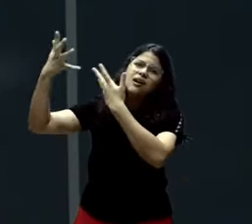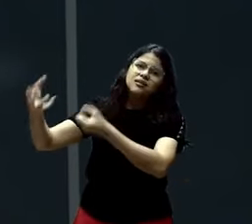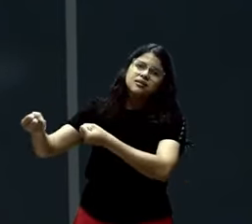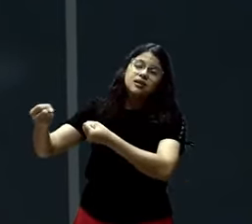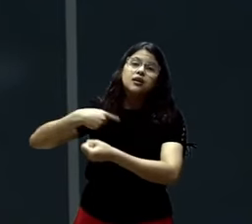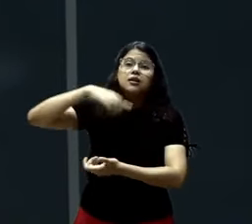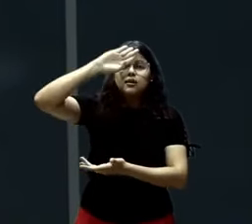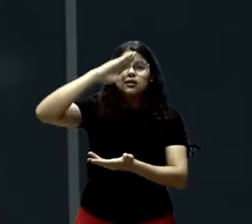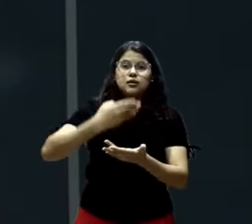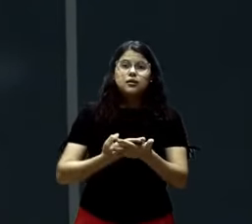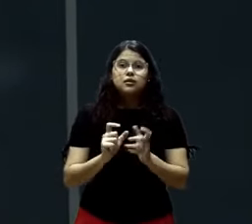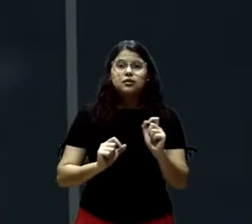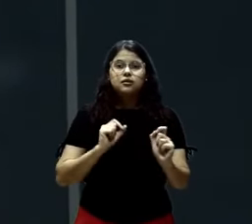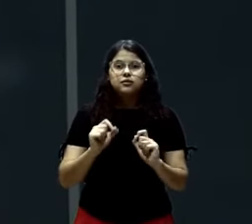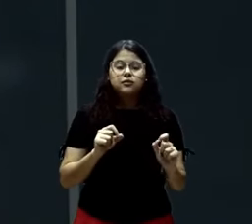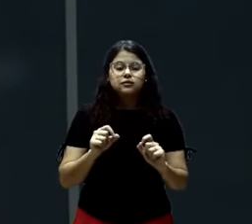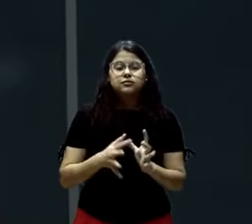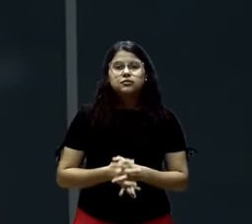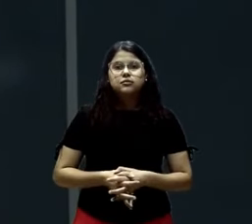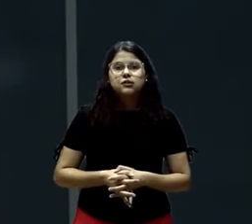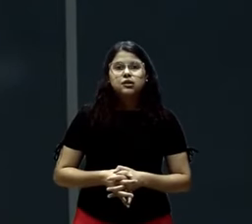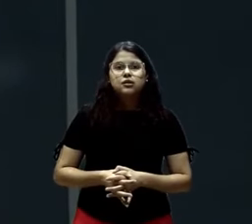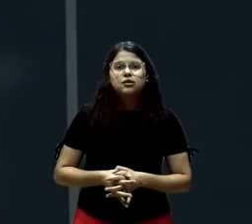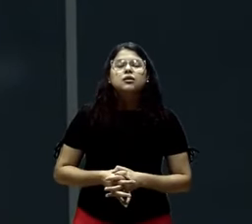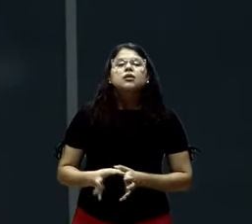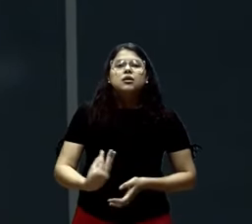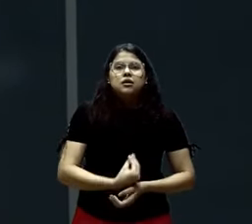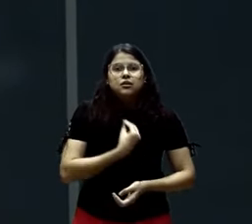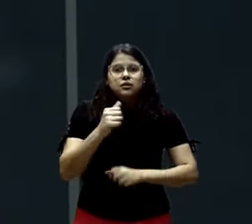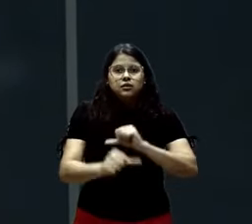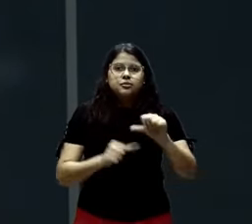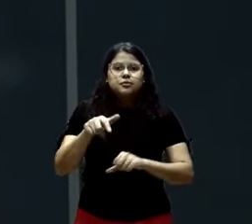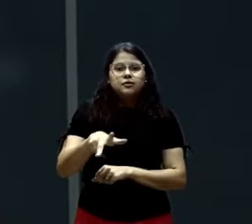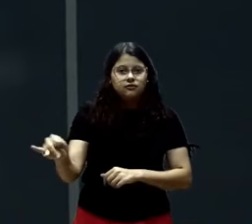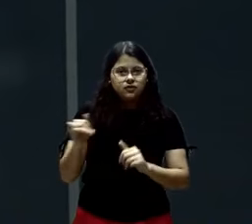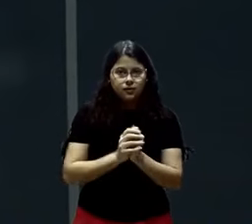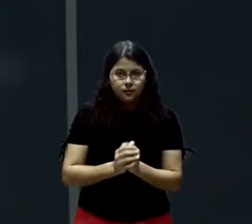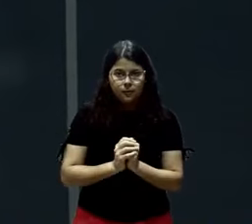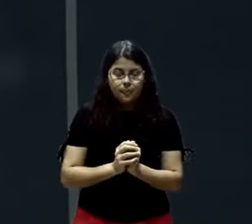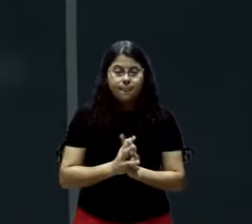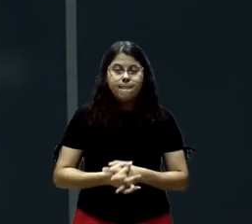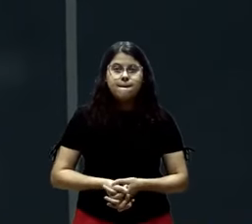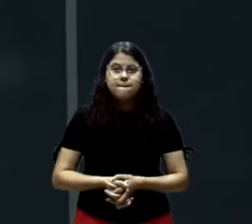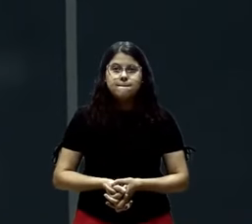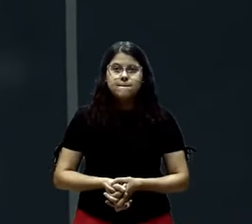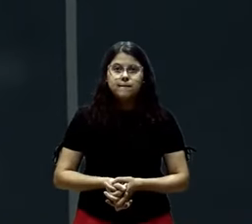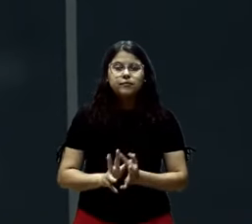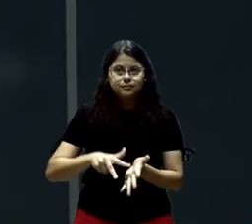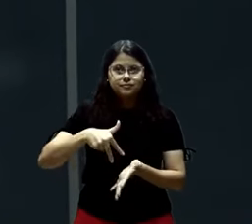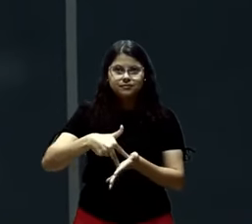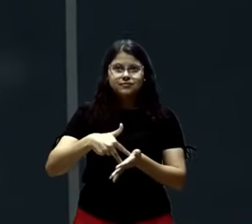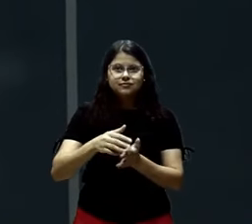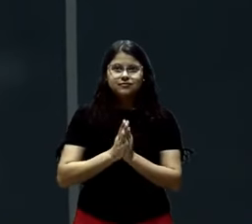eu tenho certeza que tudo isso vai mudar. Você pode comigo dizer amém? Amém. Convido você a ficar